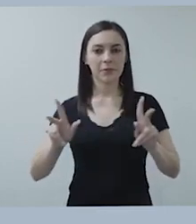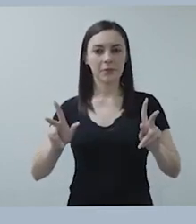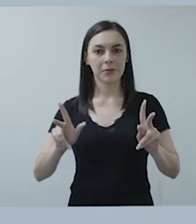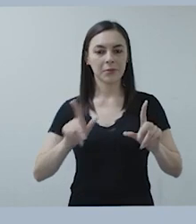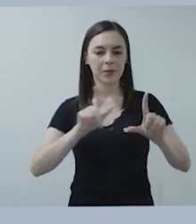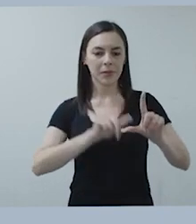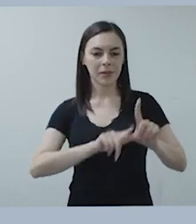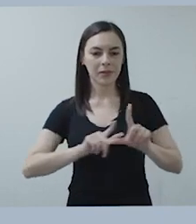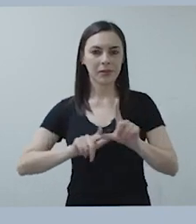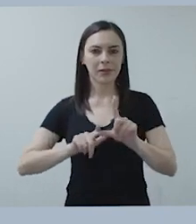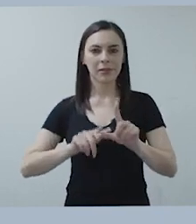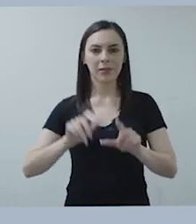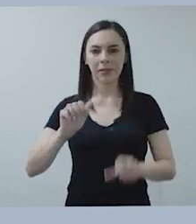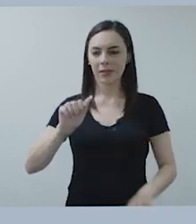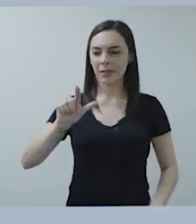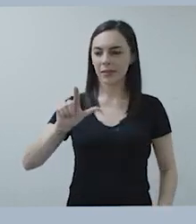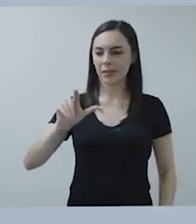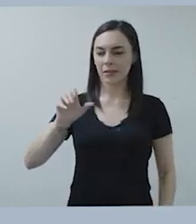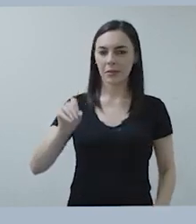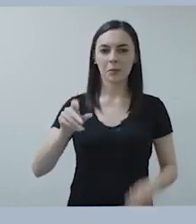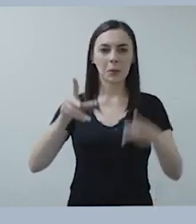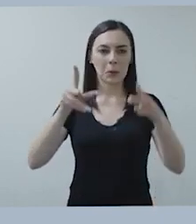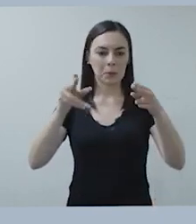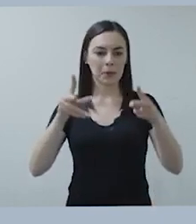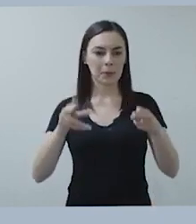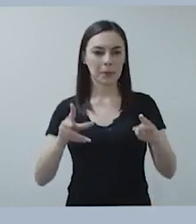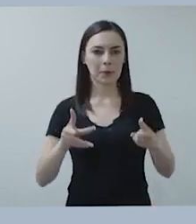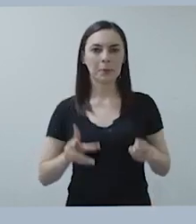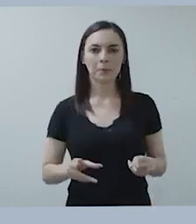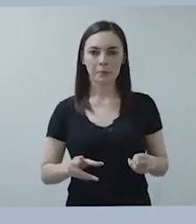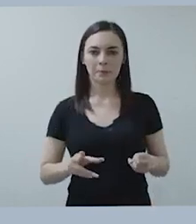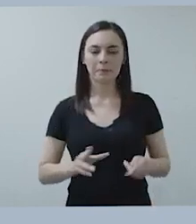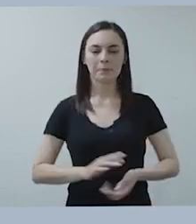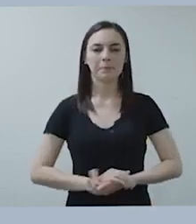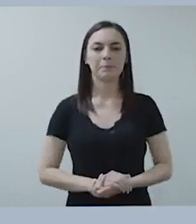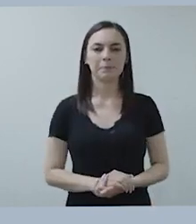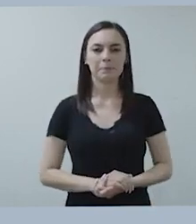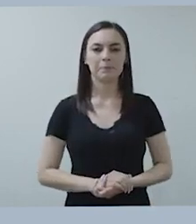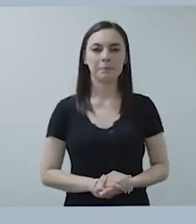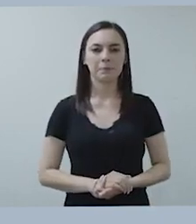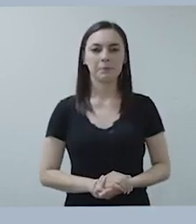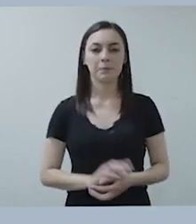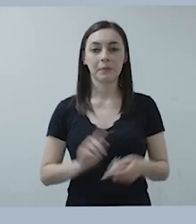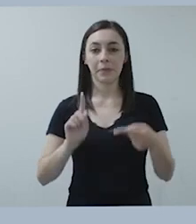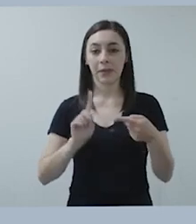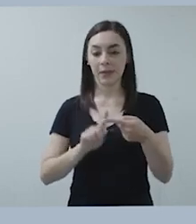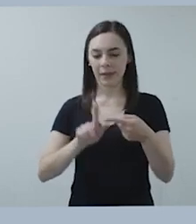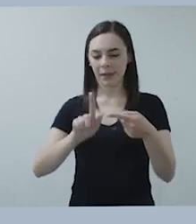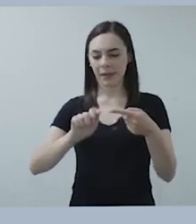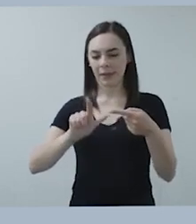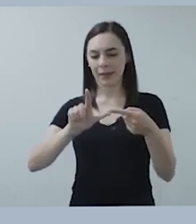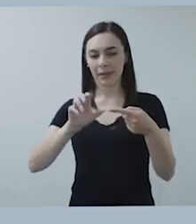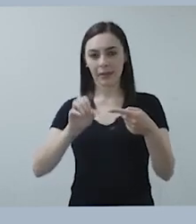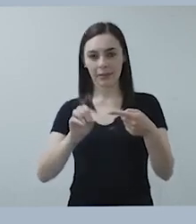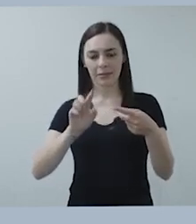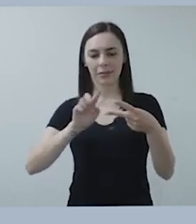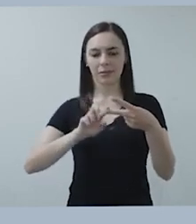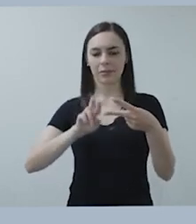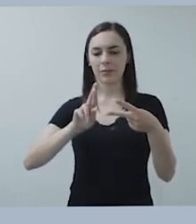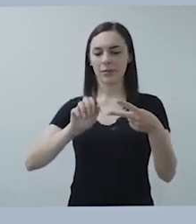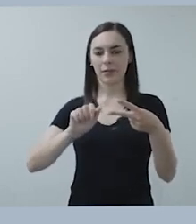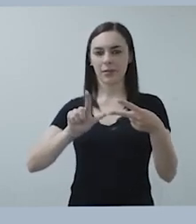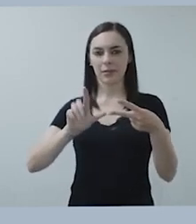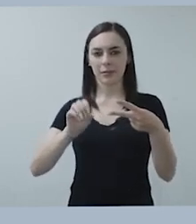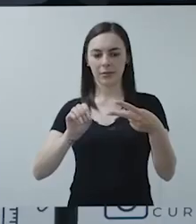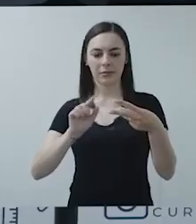as outras letras que complementam a palavra são iguais. Galo, ralo e